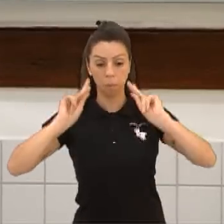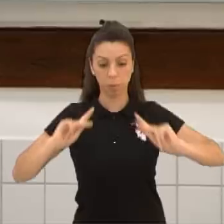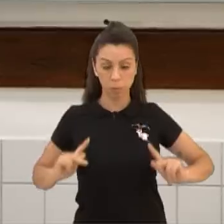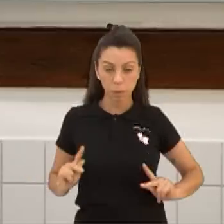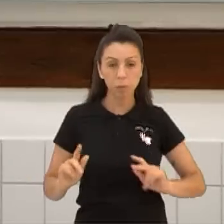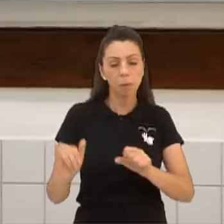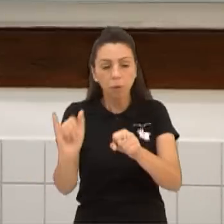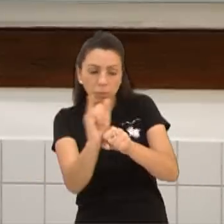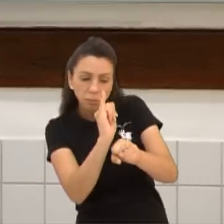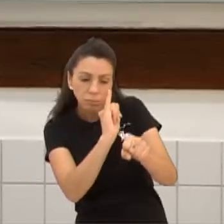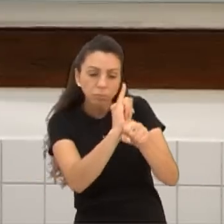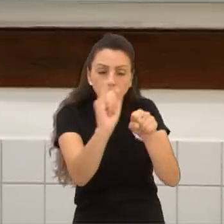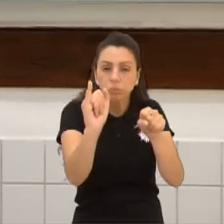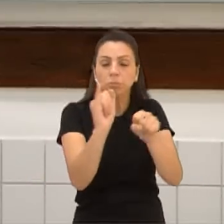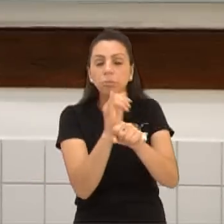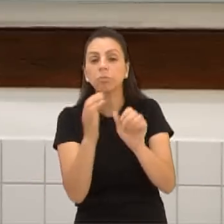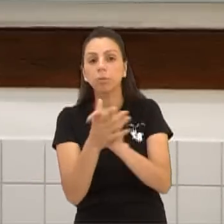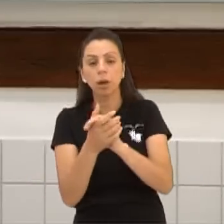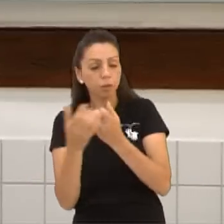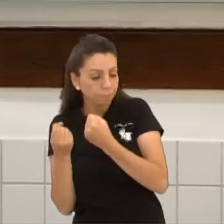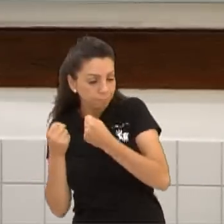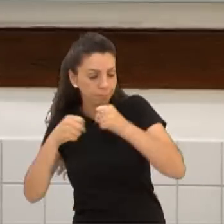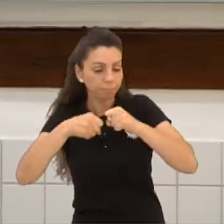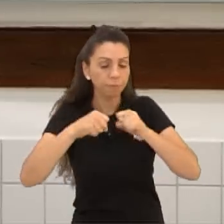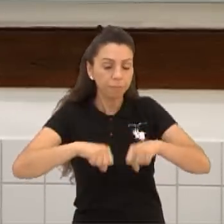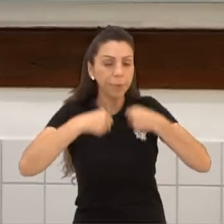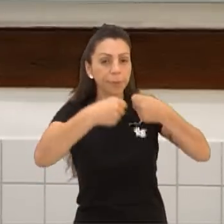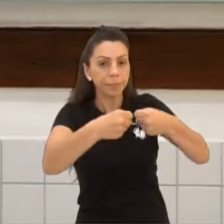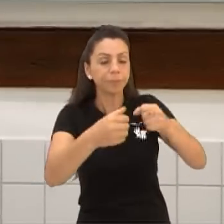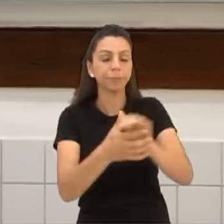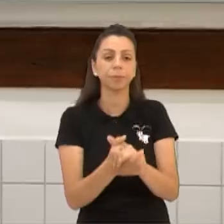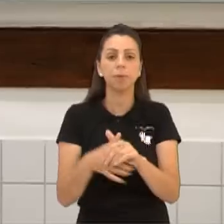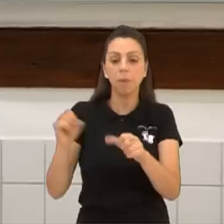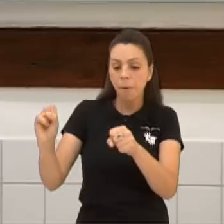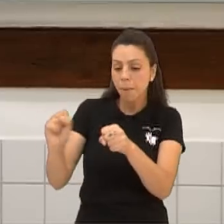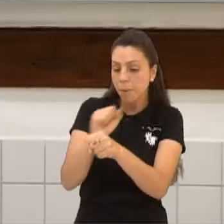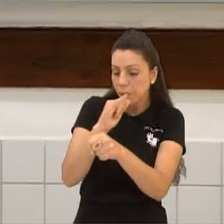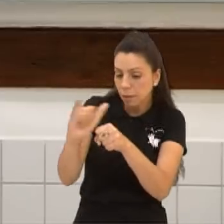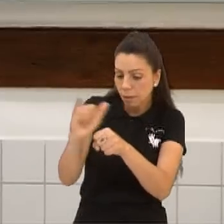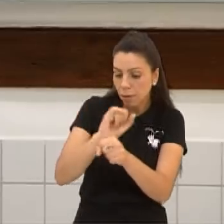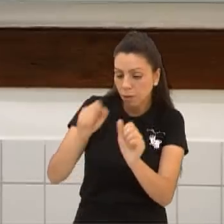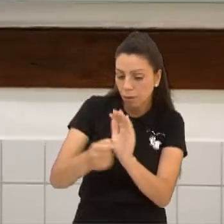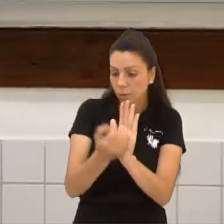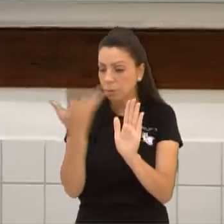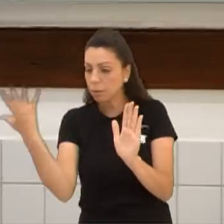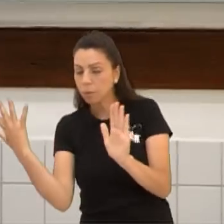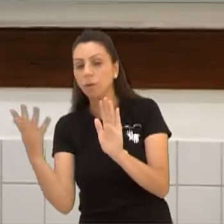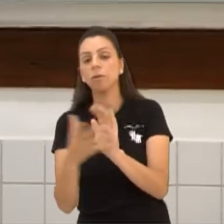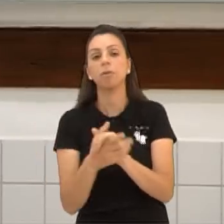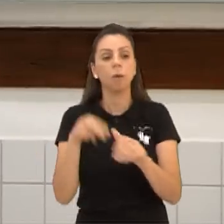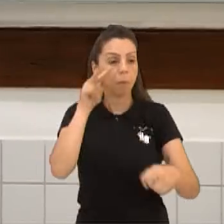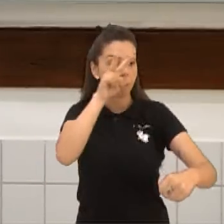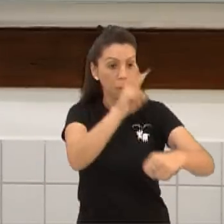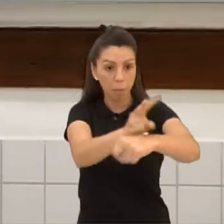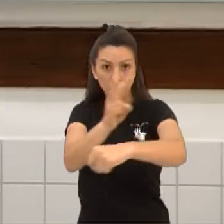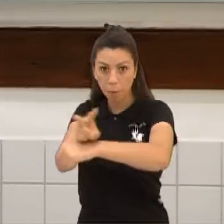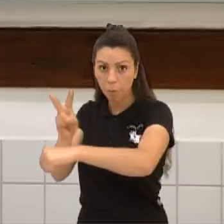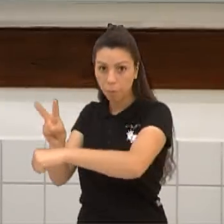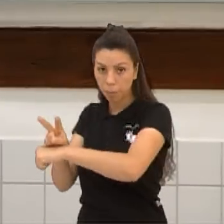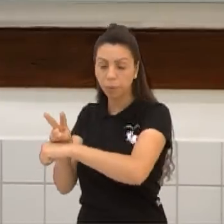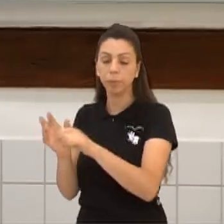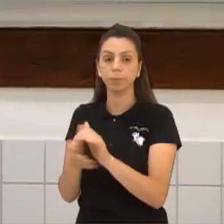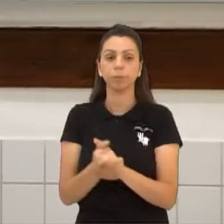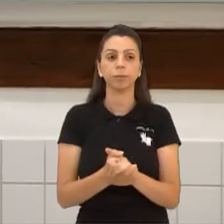desenvolveu estratégias para defendê-la. Algumas dessas estratégias, como por exemplo as unidades de conservação,